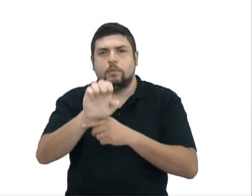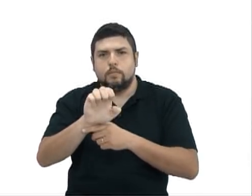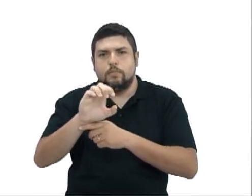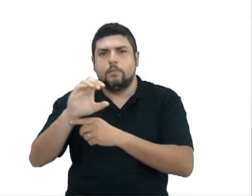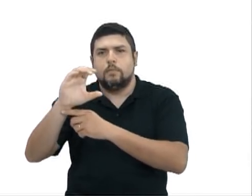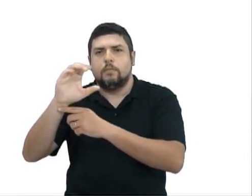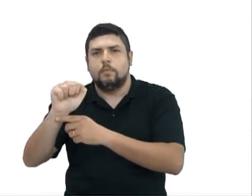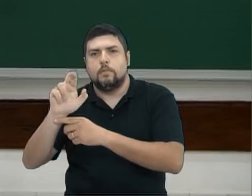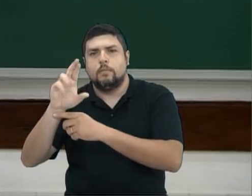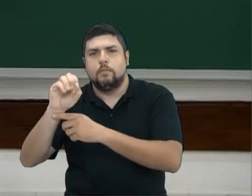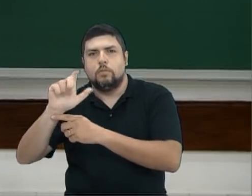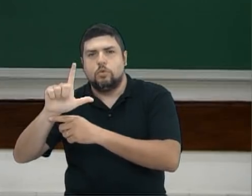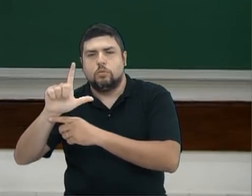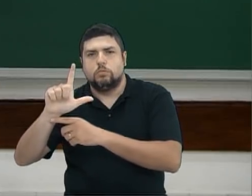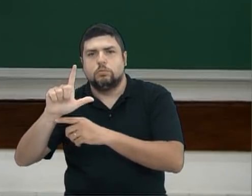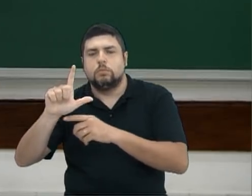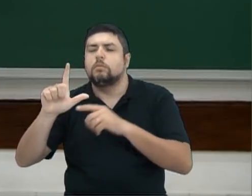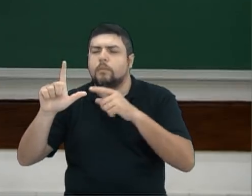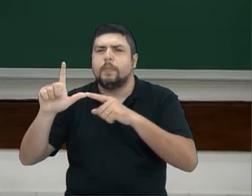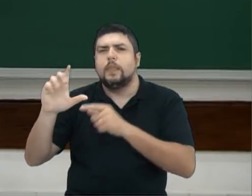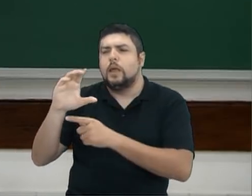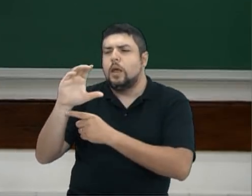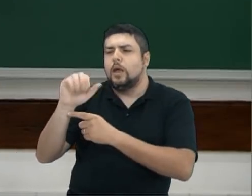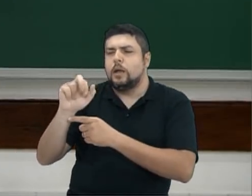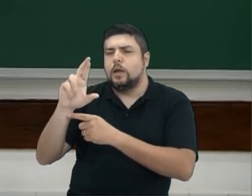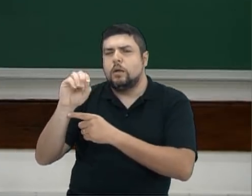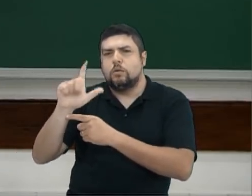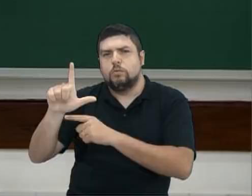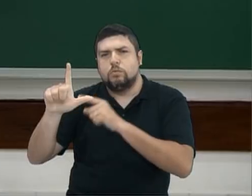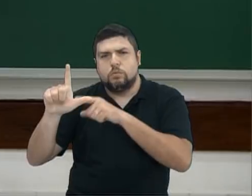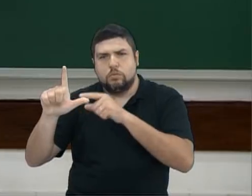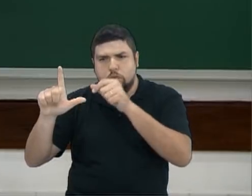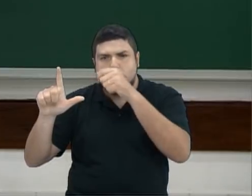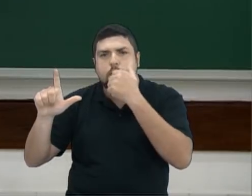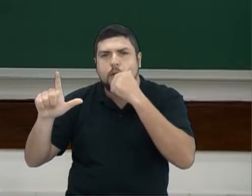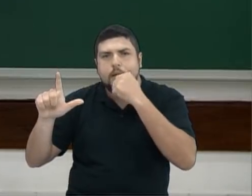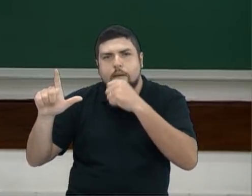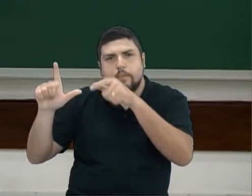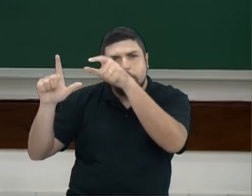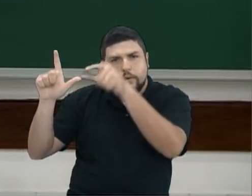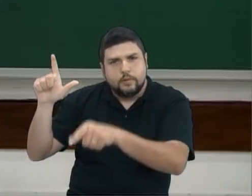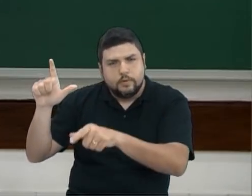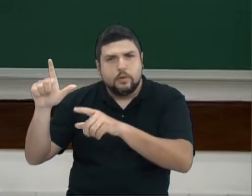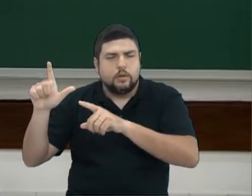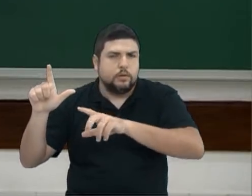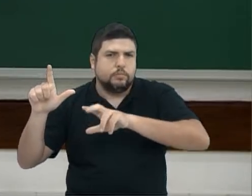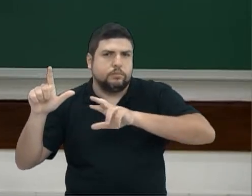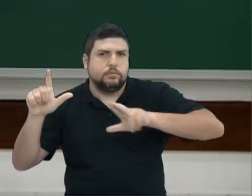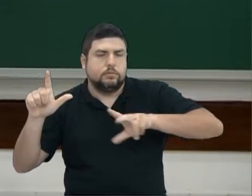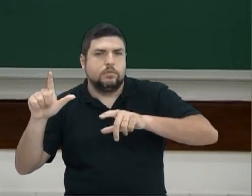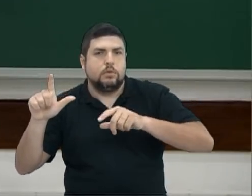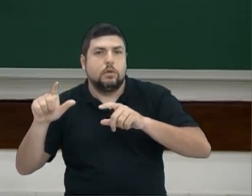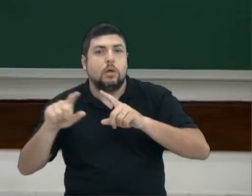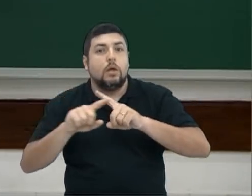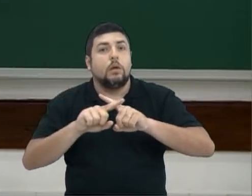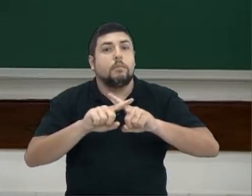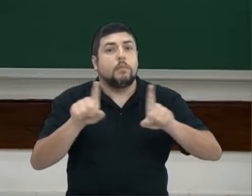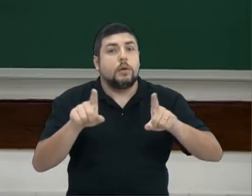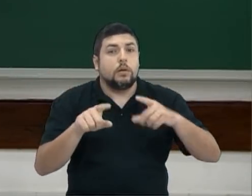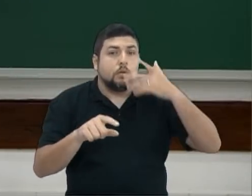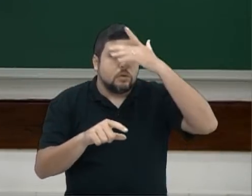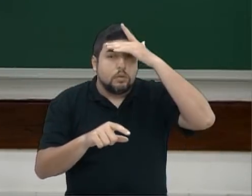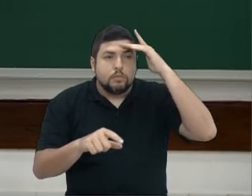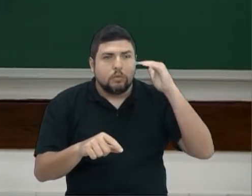Carol. Ele foi escrito por uma pessoa adulta que se imagina como uma